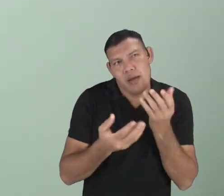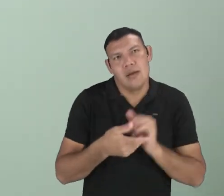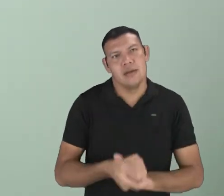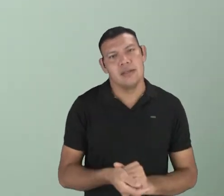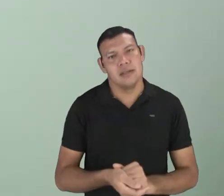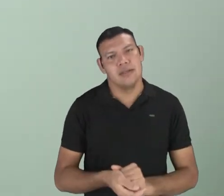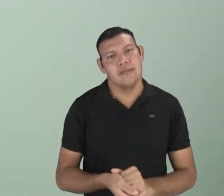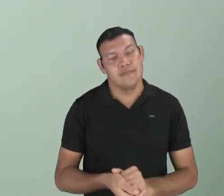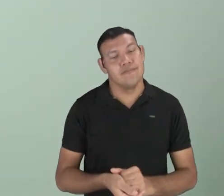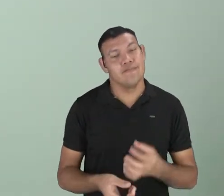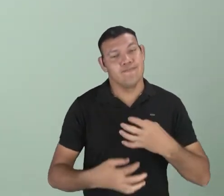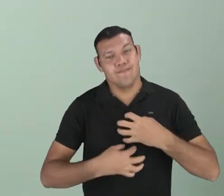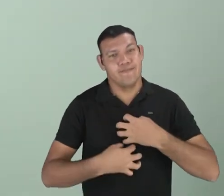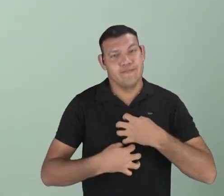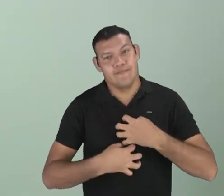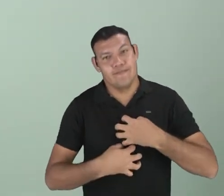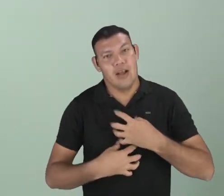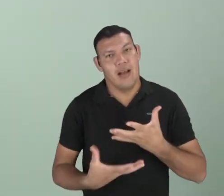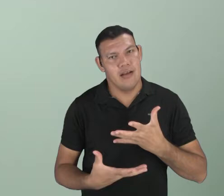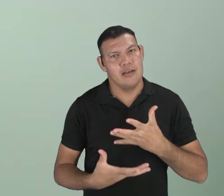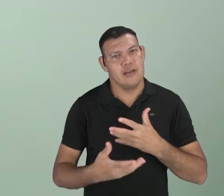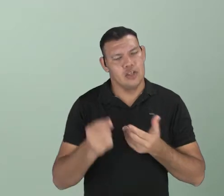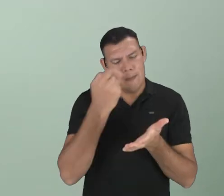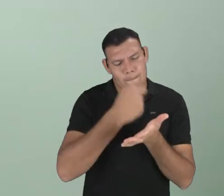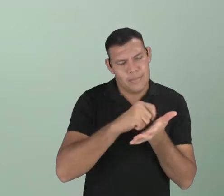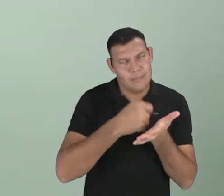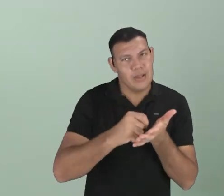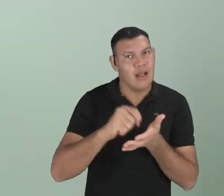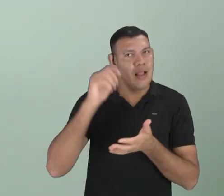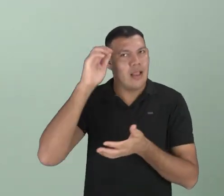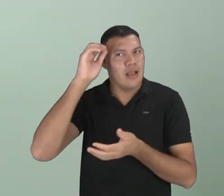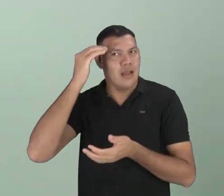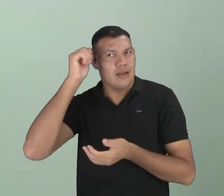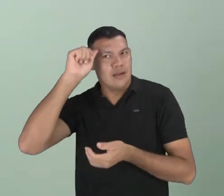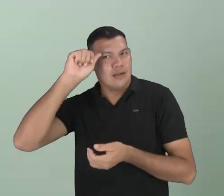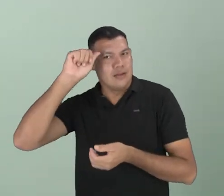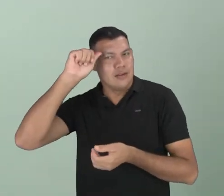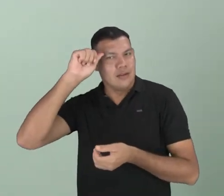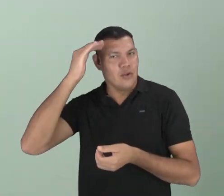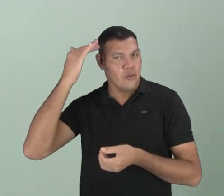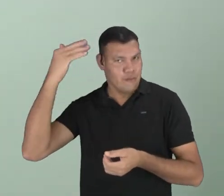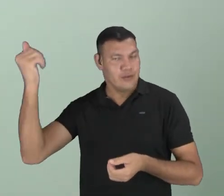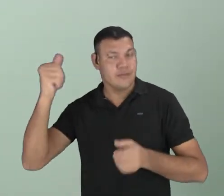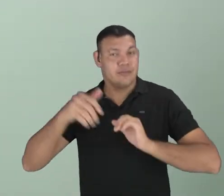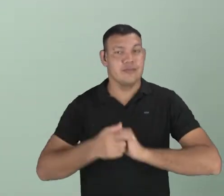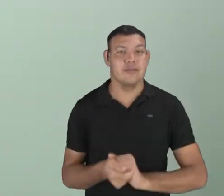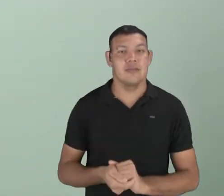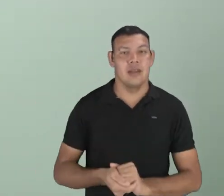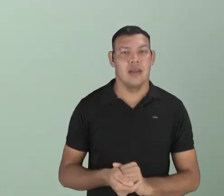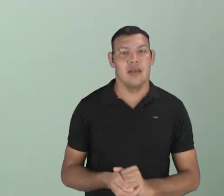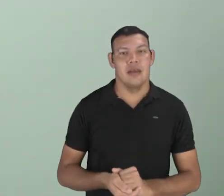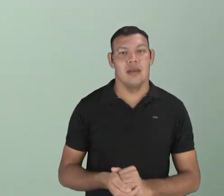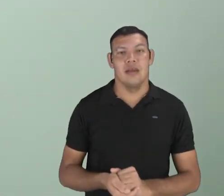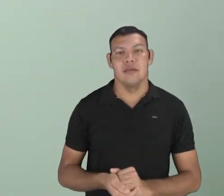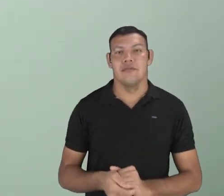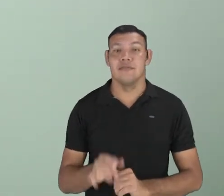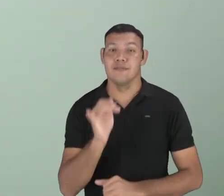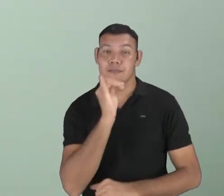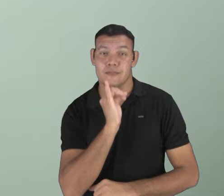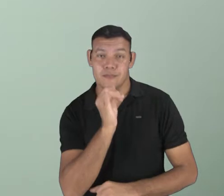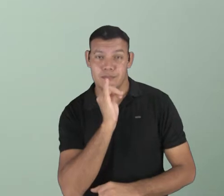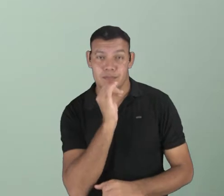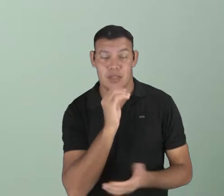a função do autor. A língua explicando a própria língua. Um grande exemplo desse é o